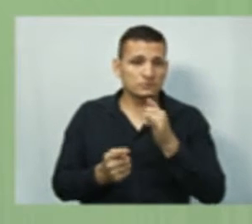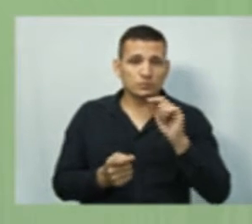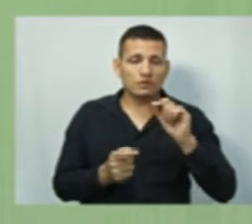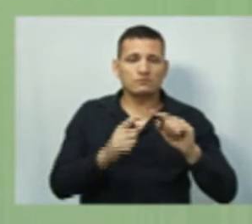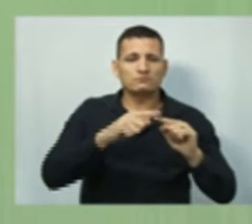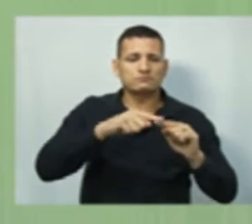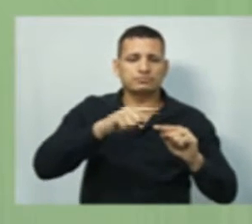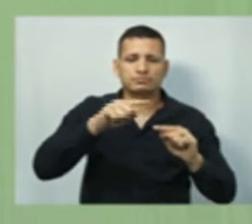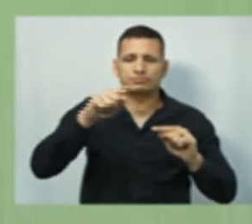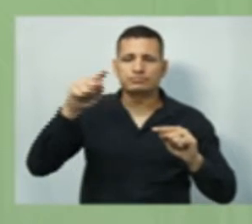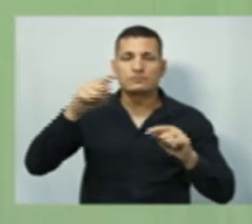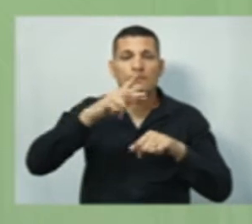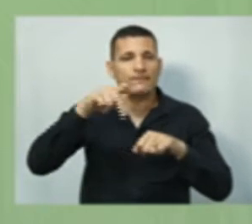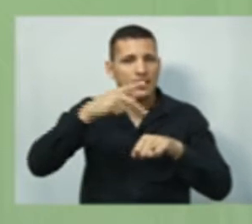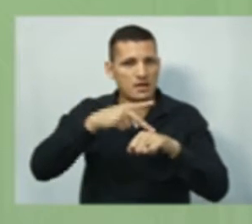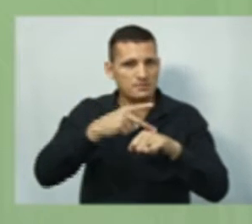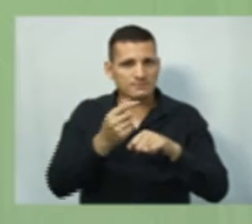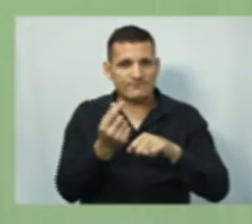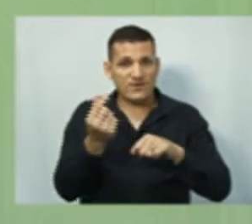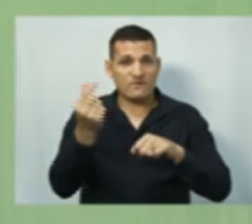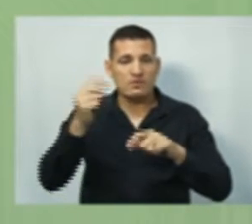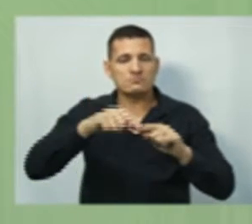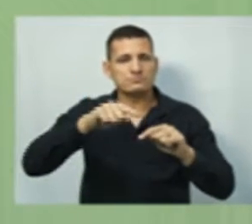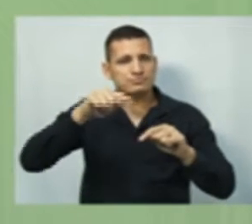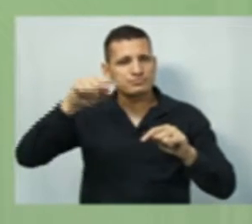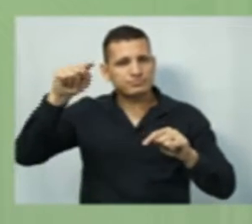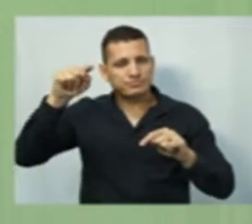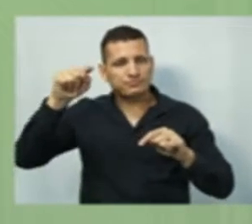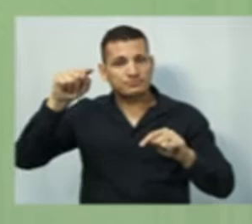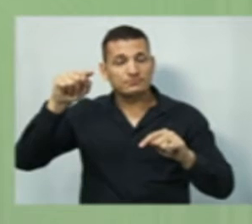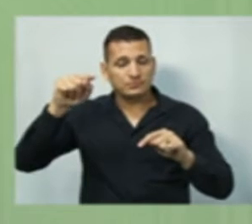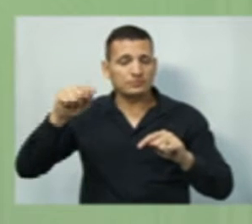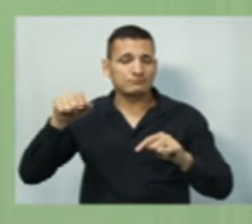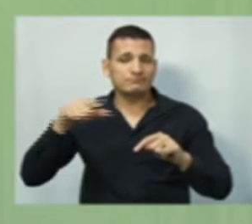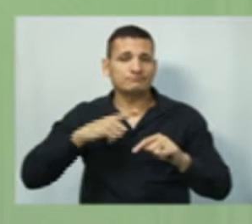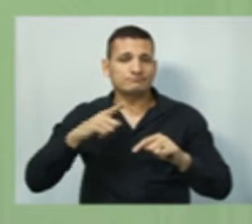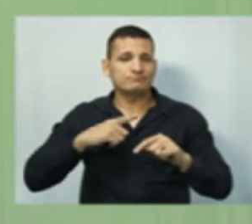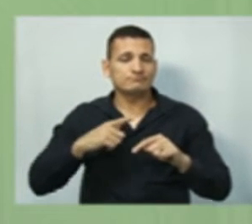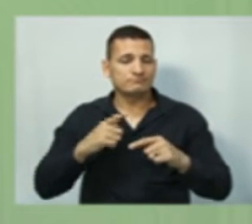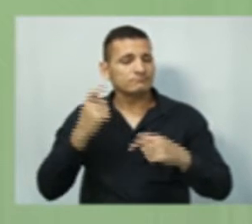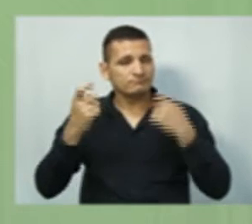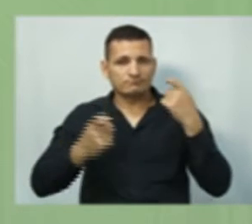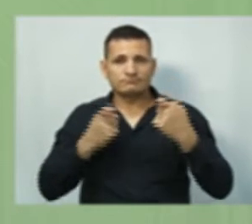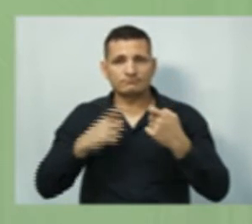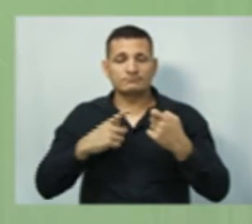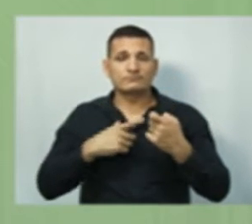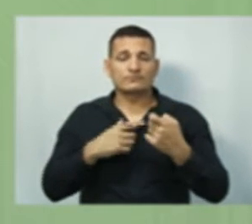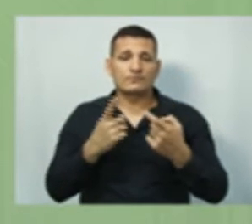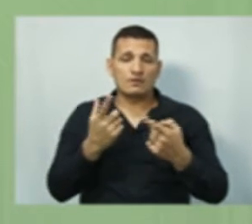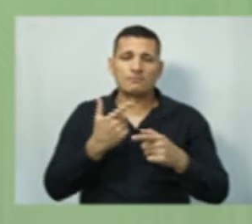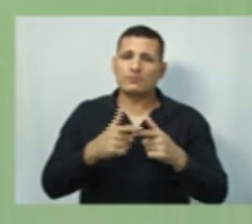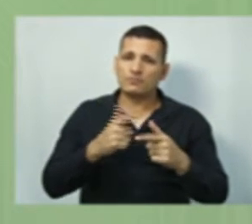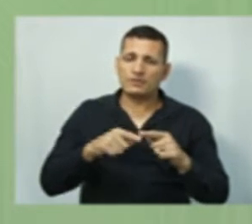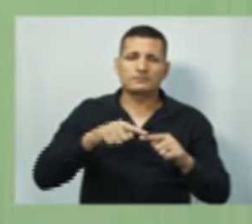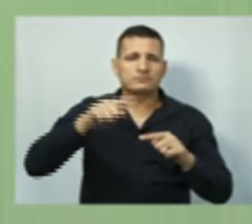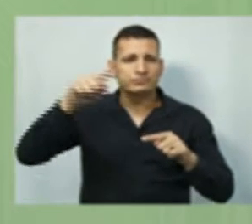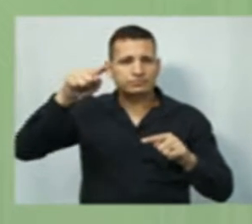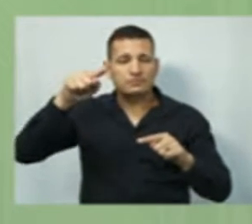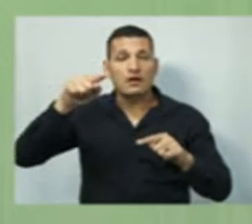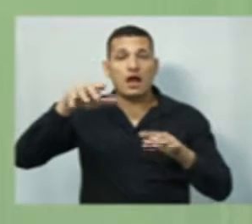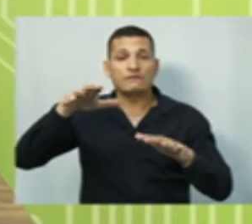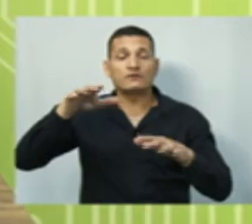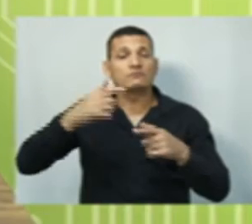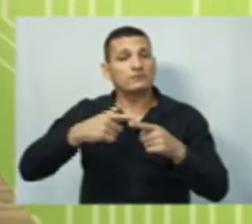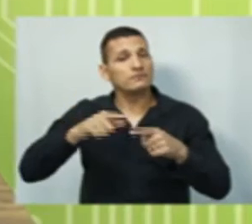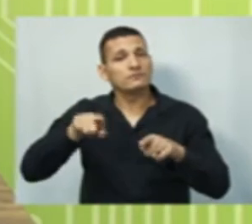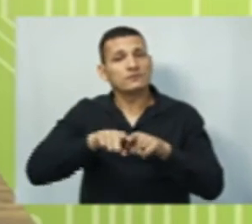inflação dos nossos países começa a subir. Gente, inflação é um assunto delicado, ela é um problema quando ela sobe, ela é um problema quando ela cai.